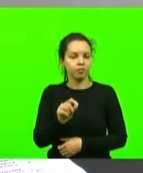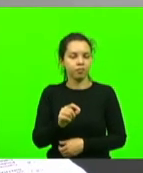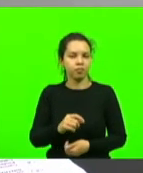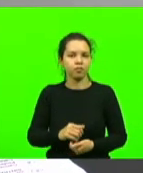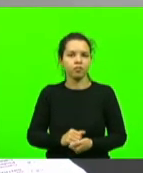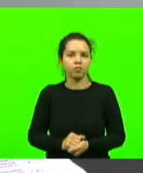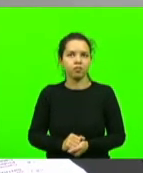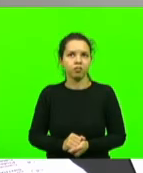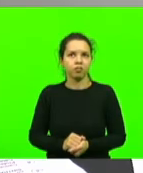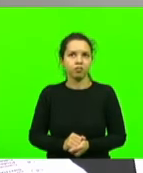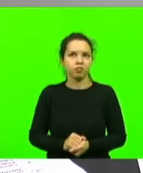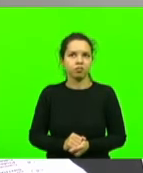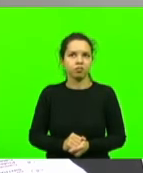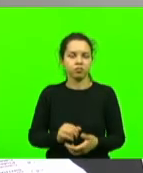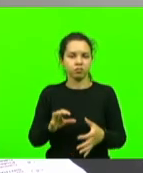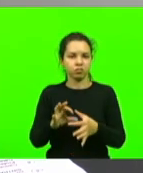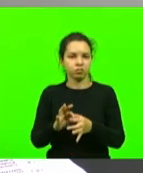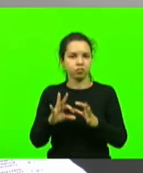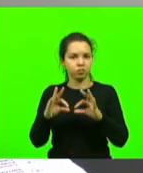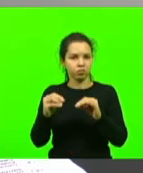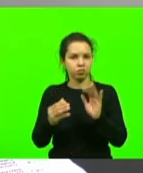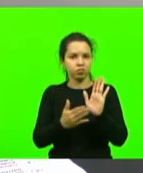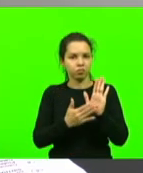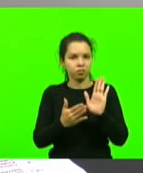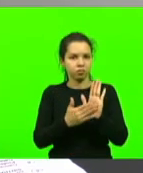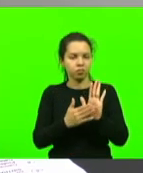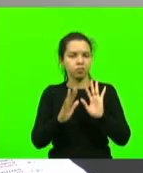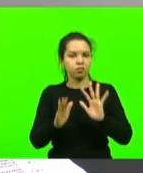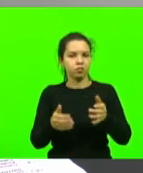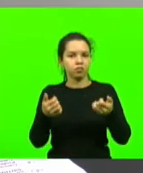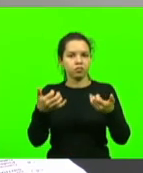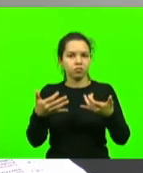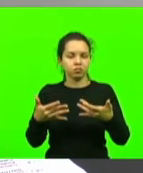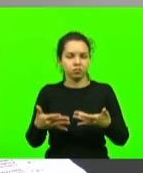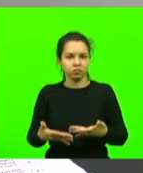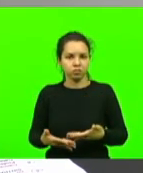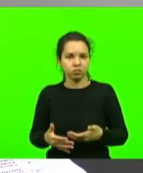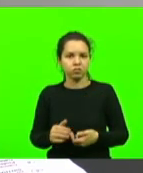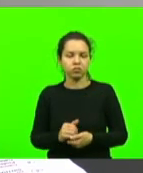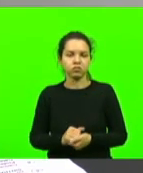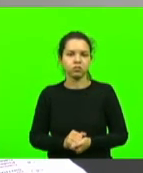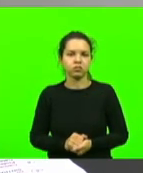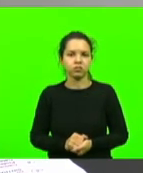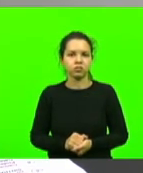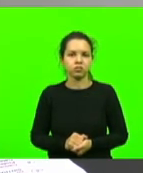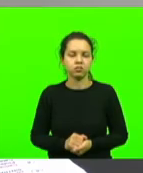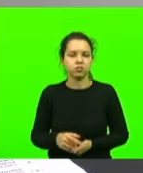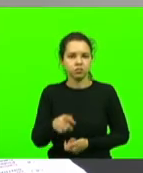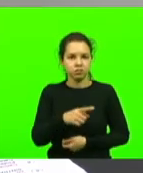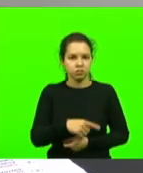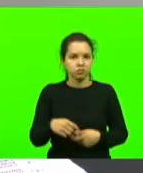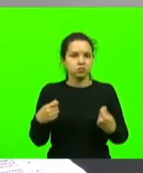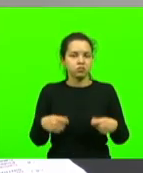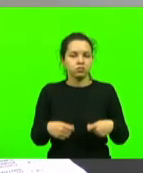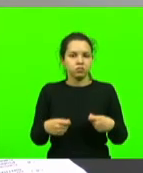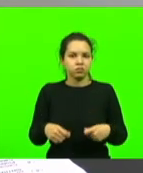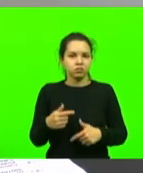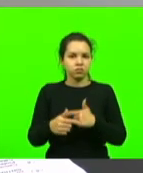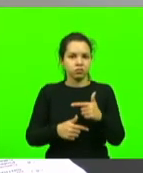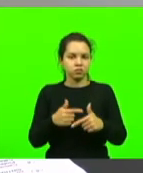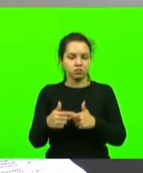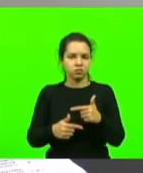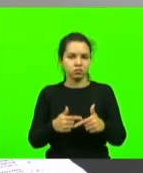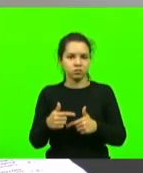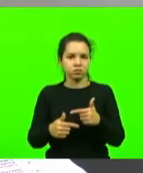e eu elenquei aqui todas as propostas que foram levantadas bom e nós precisamos trabalhar para ontem